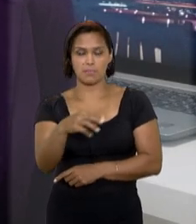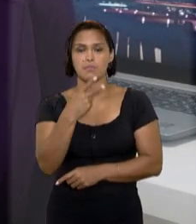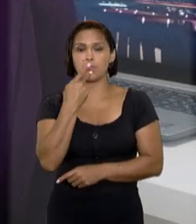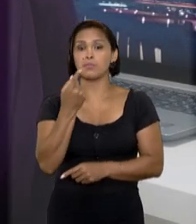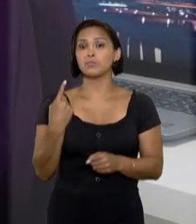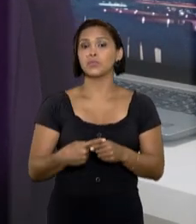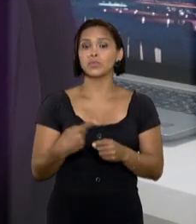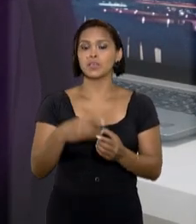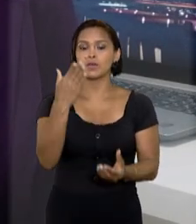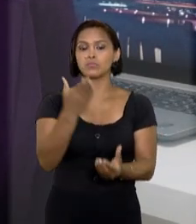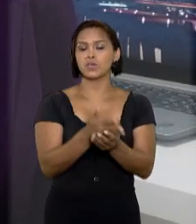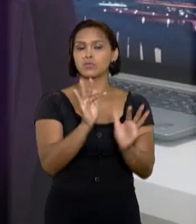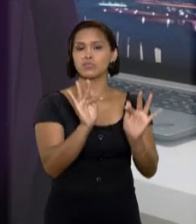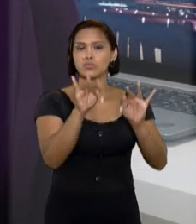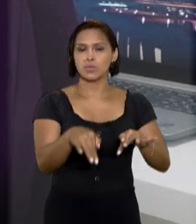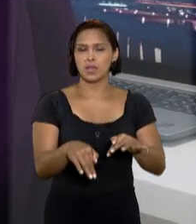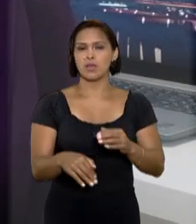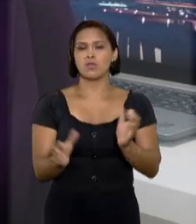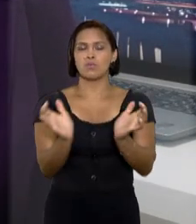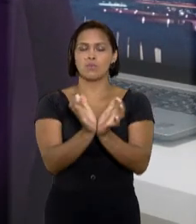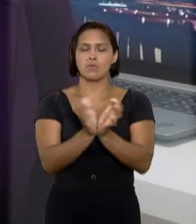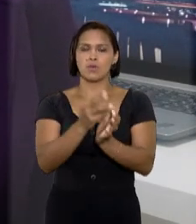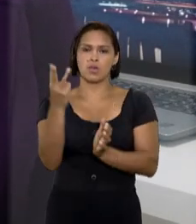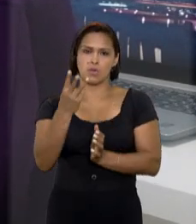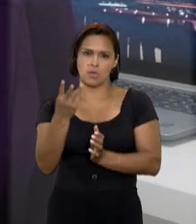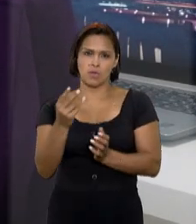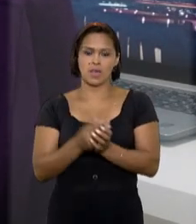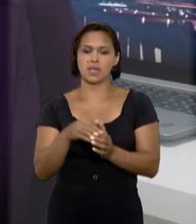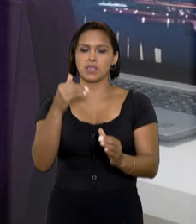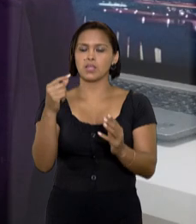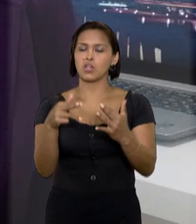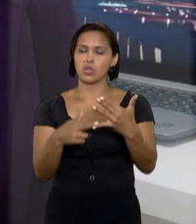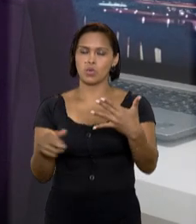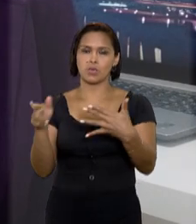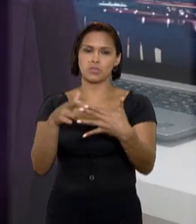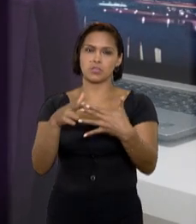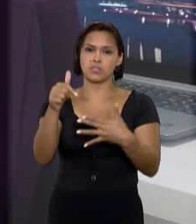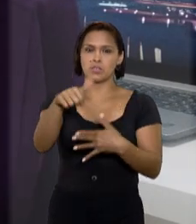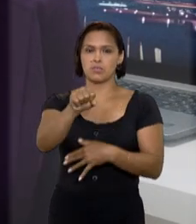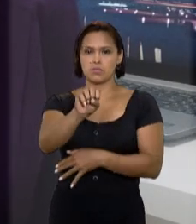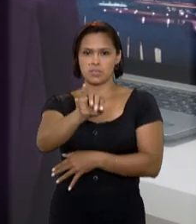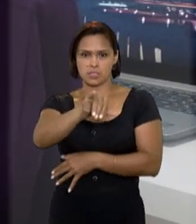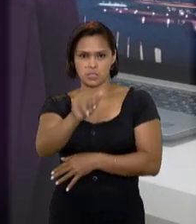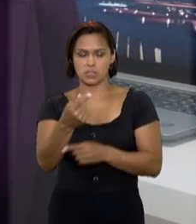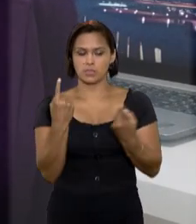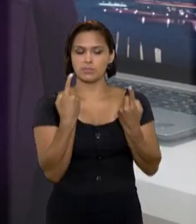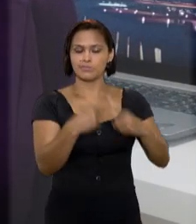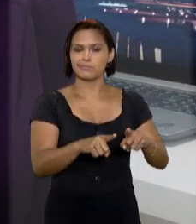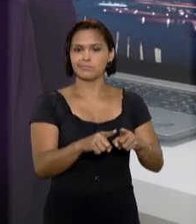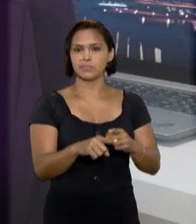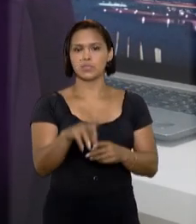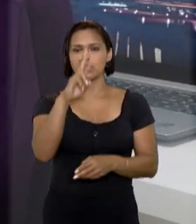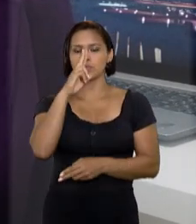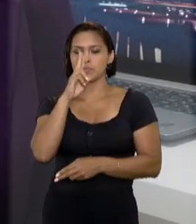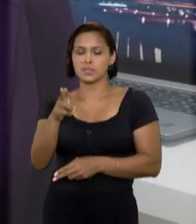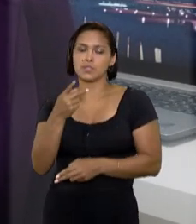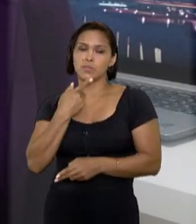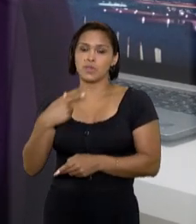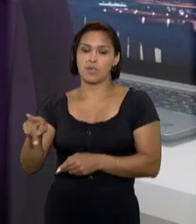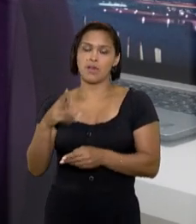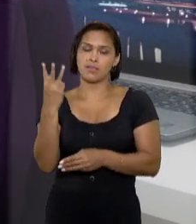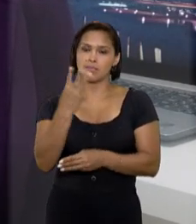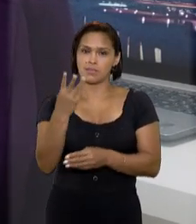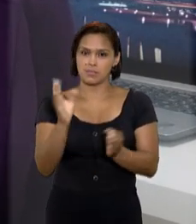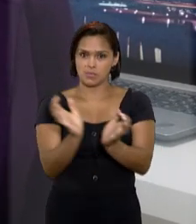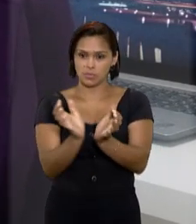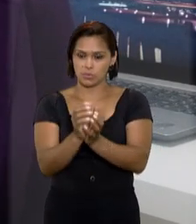Física. No caso julgado, o Conselho da 4ª Região entrou com recurso especial no STJ contra uma decisão do Tribunal